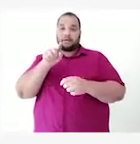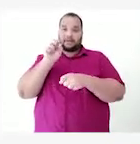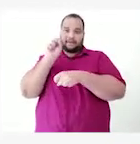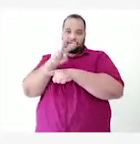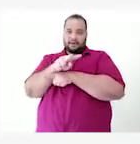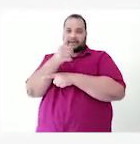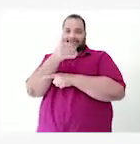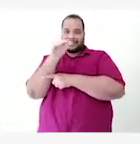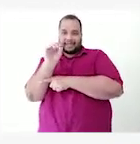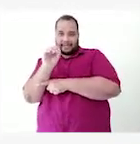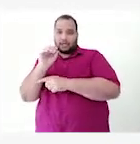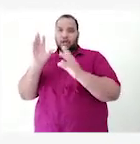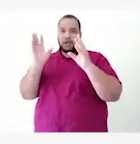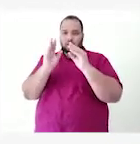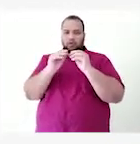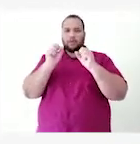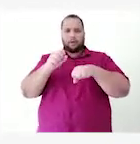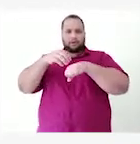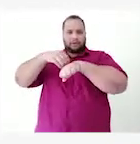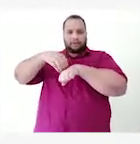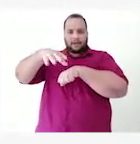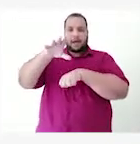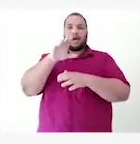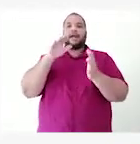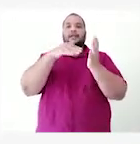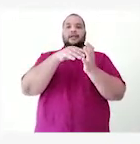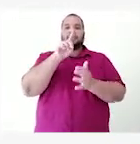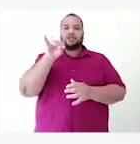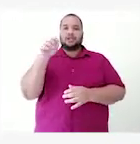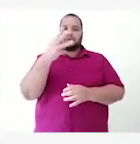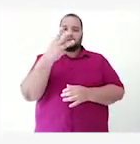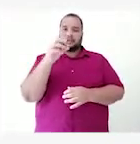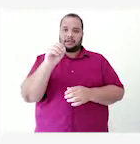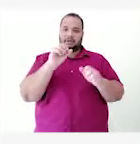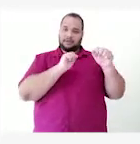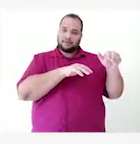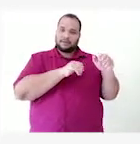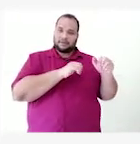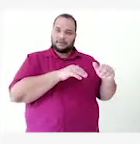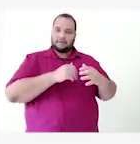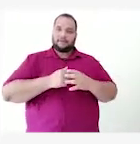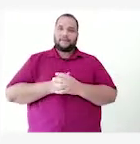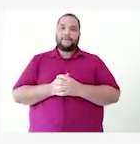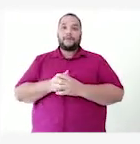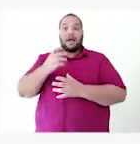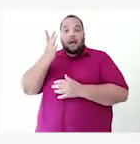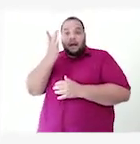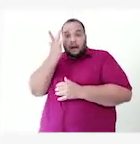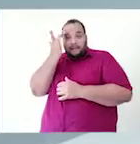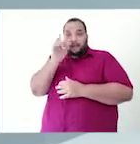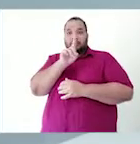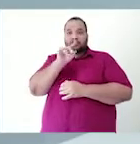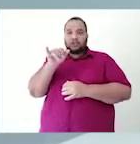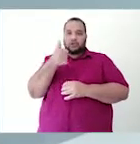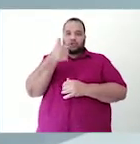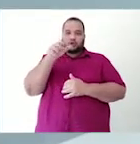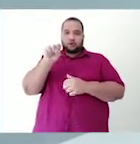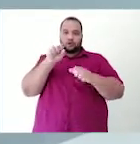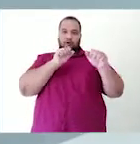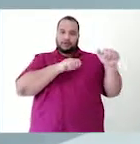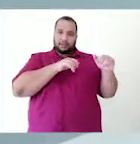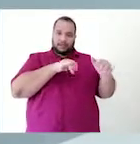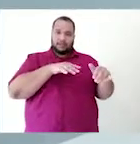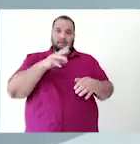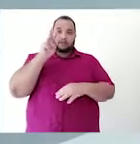este ano. São ofertadas apenas 10 vagas e o envio dos resumos pode ser feito até o dia 30 de setembro. Mudando de